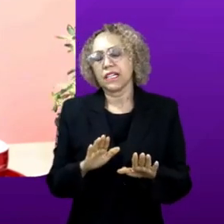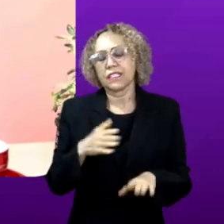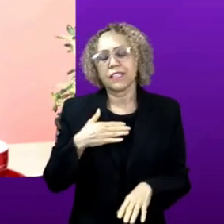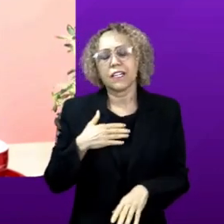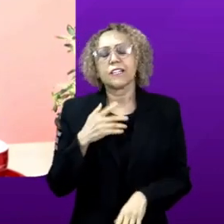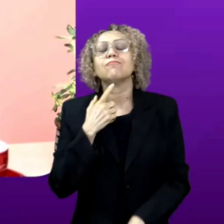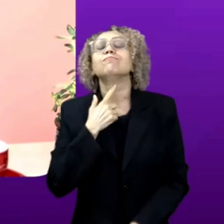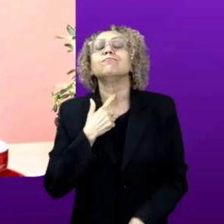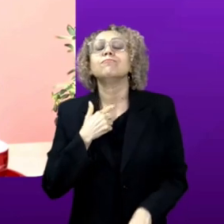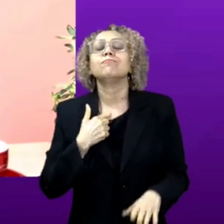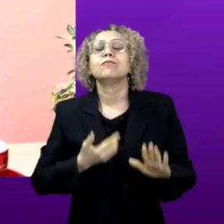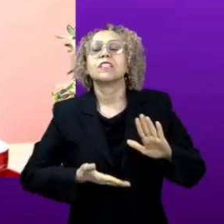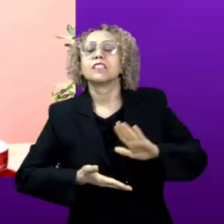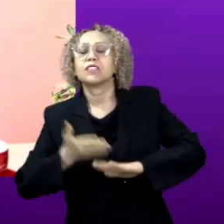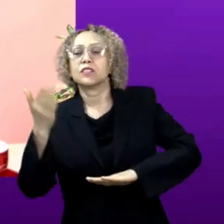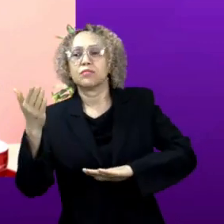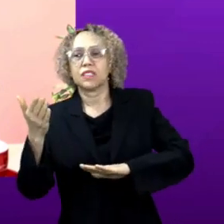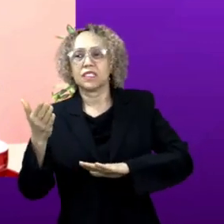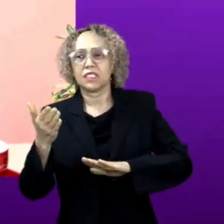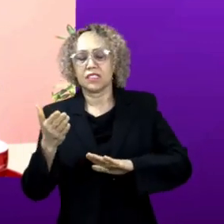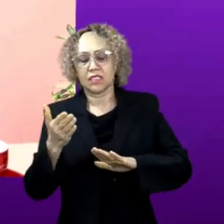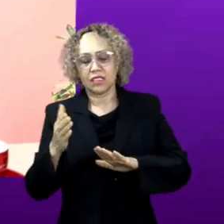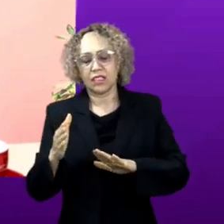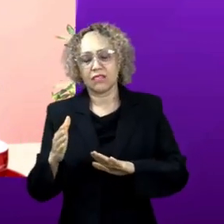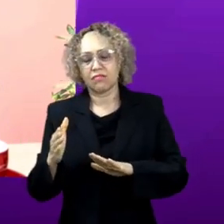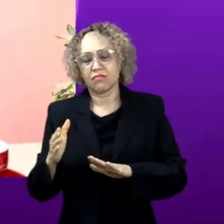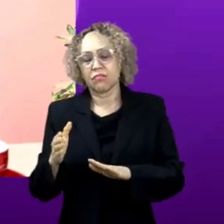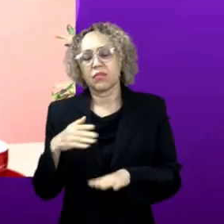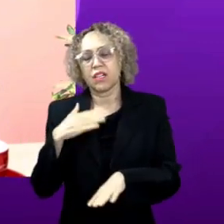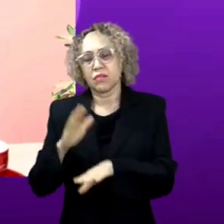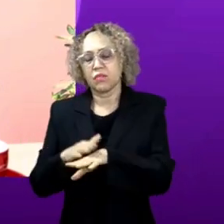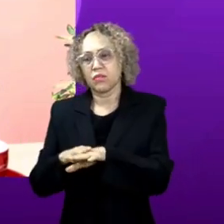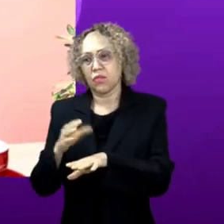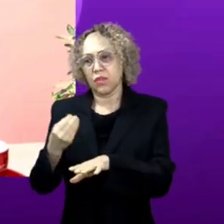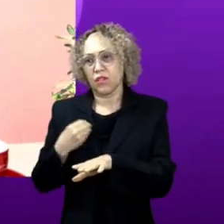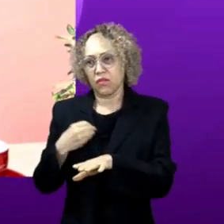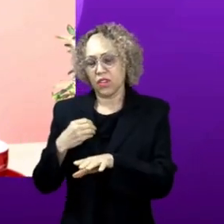caminho, Jane casou-se com um celeiro pobre, que a aceitou sem